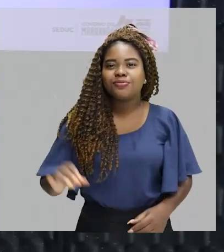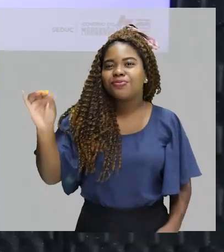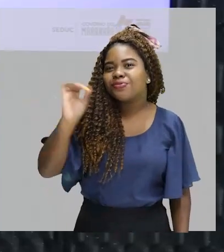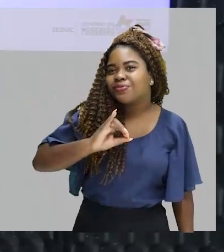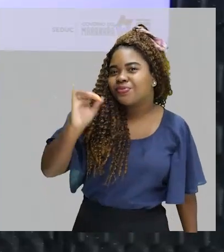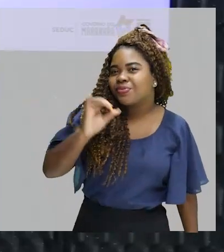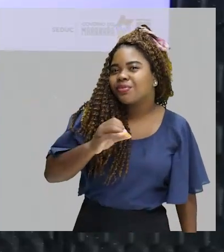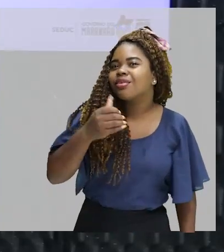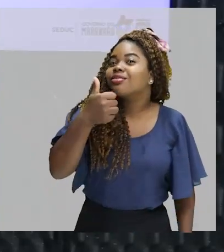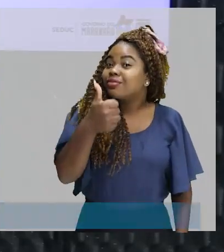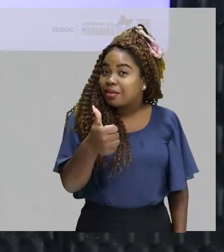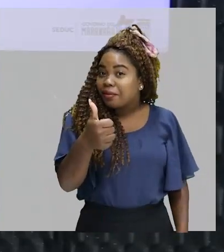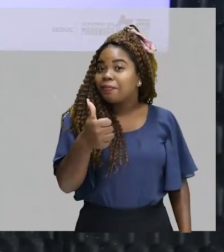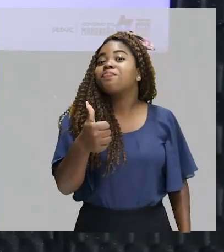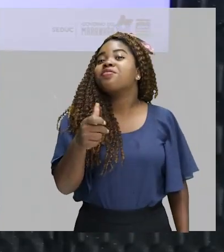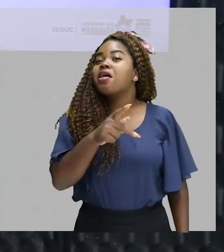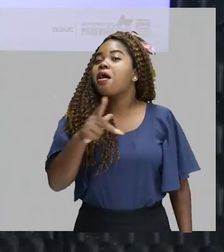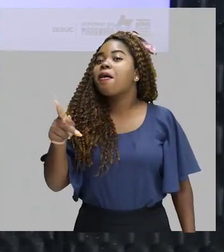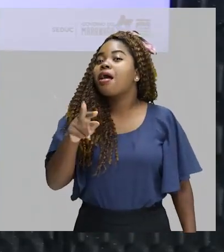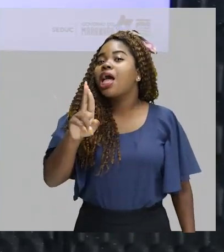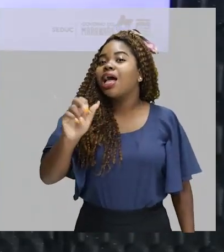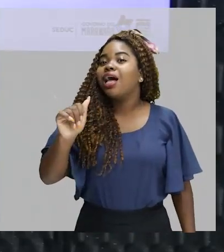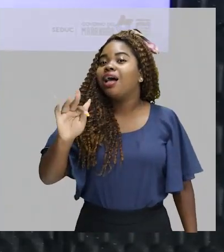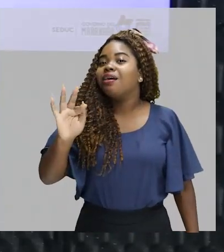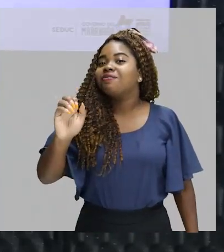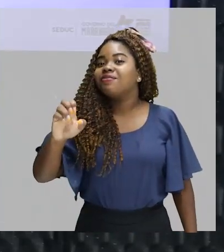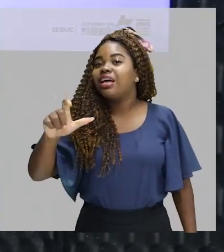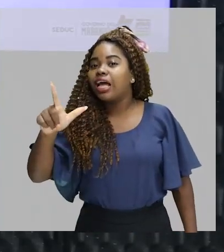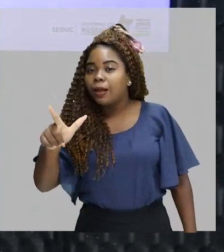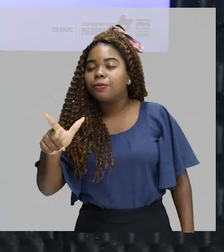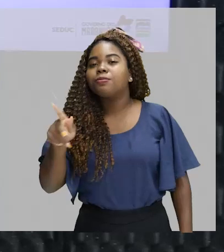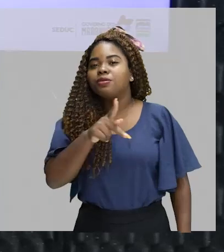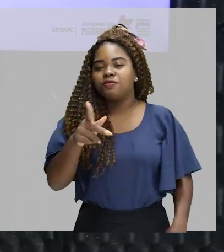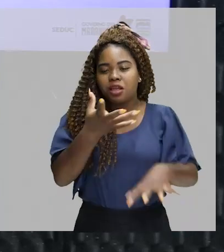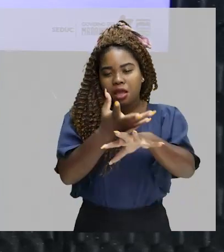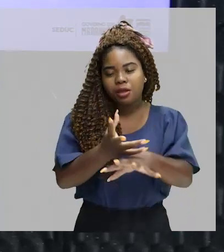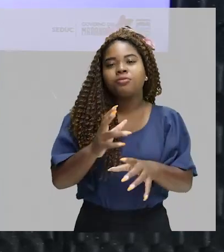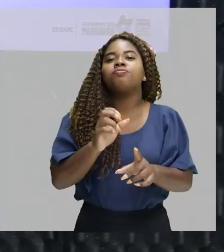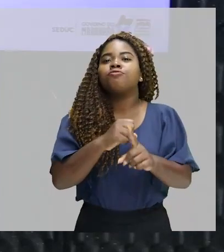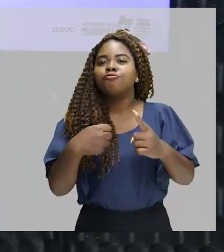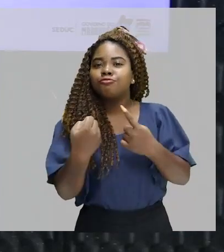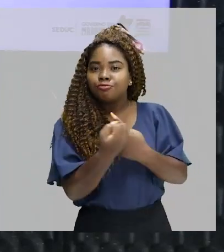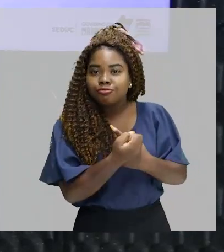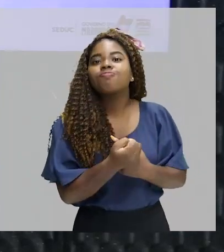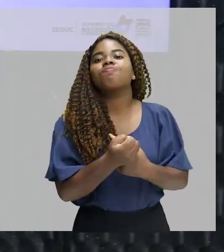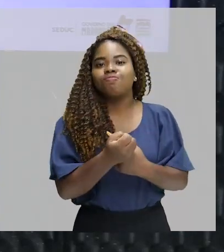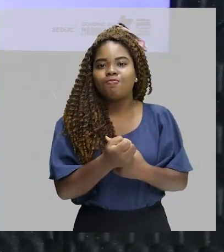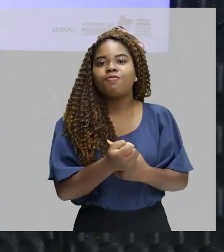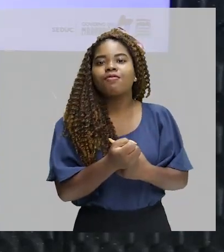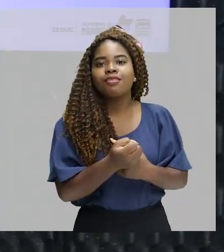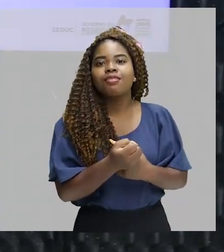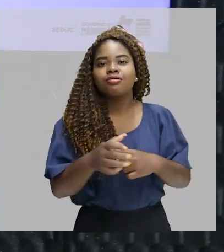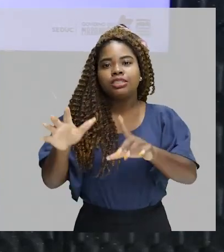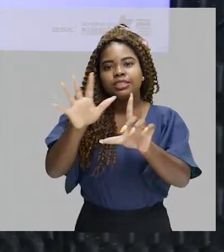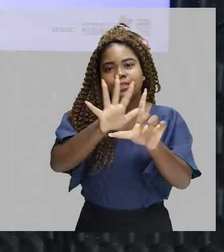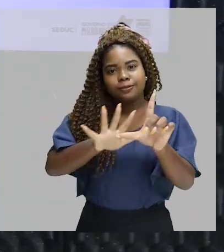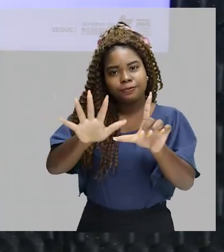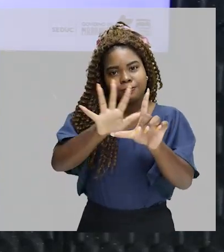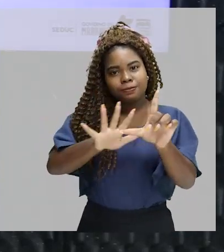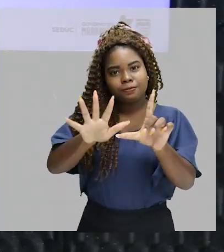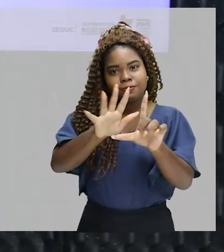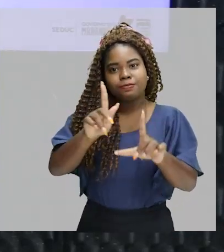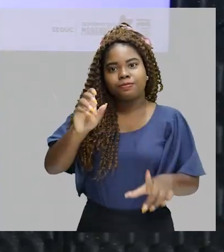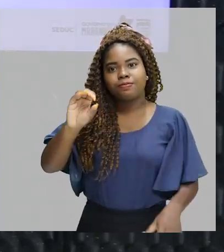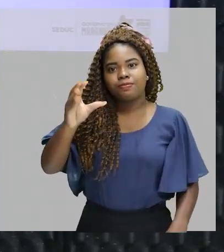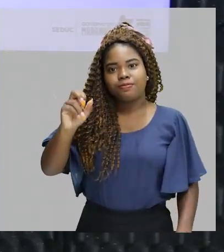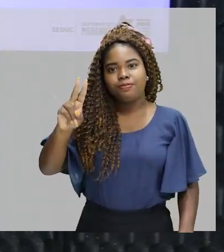Fala galera, e aí, tudo bem? Aqui é o professor Rafael Carlos de Sociologia da plataforma Gonçalves Dias e a gente vai começar mais uma